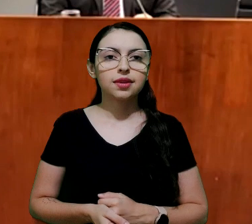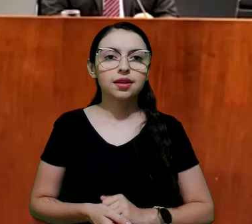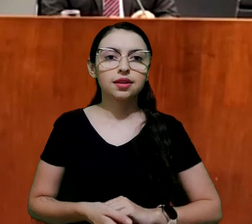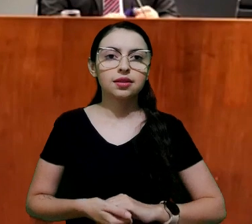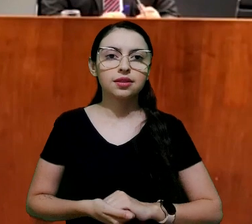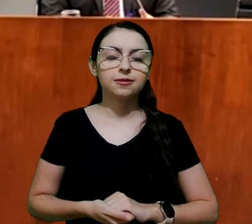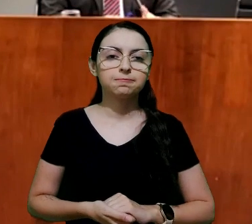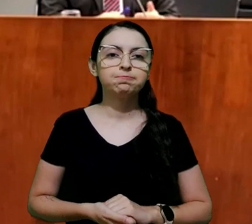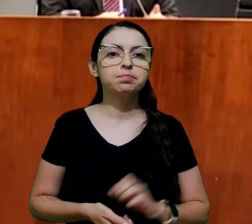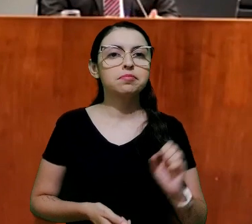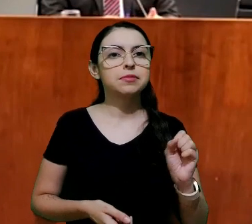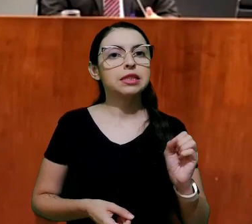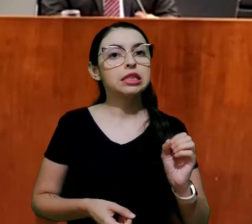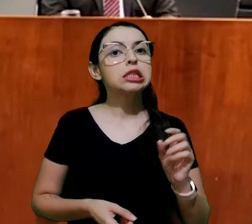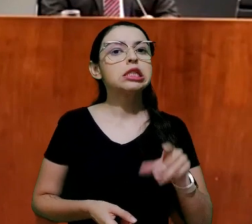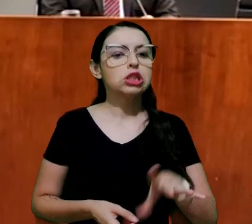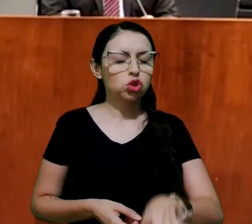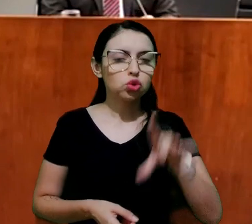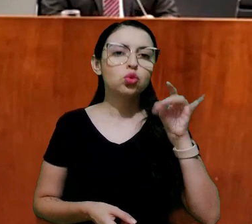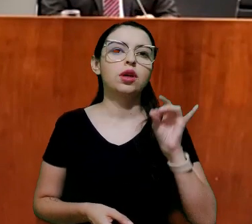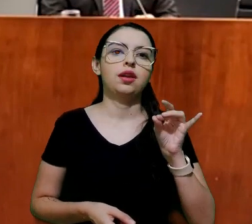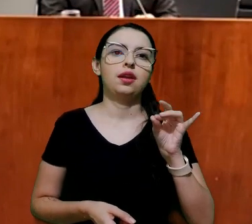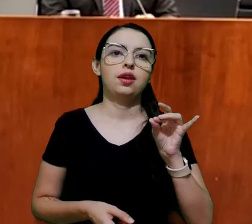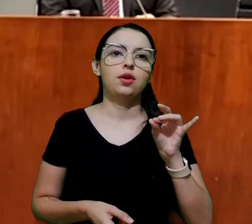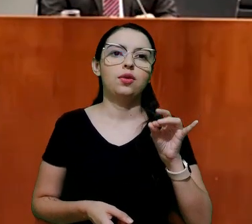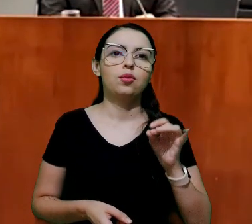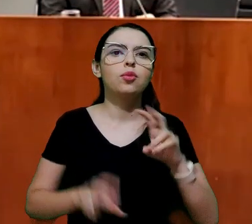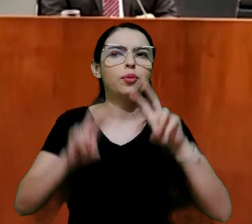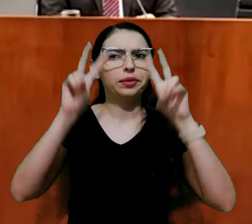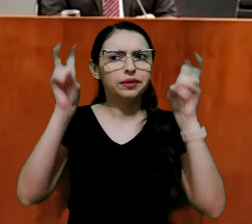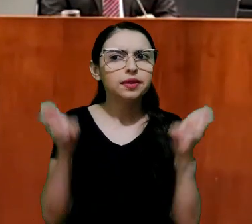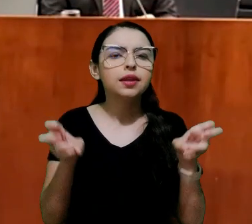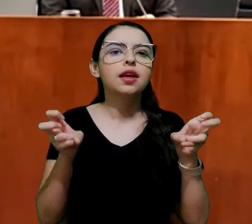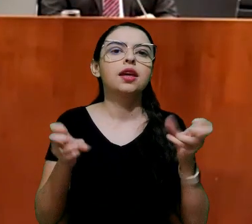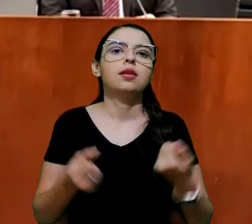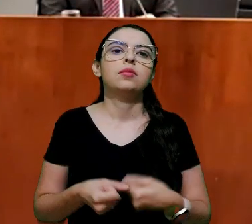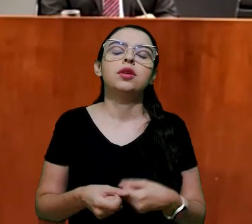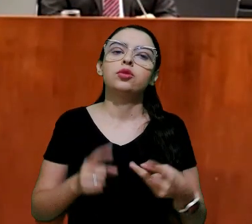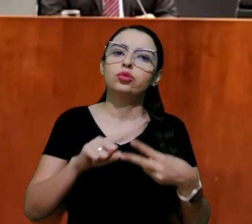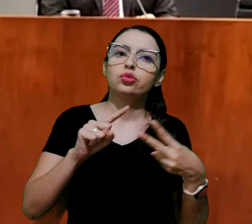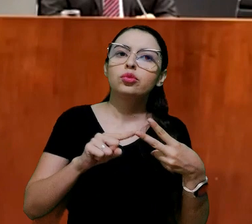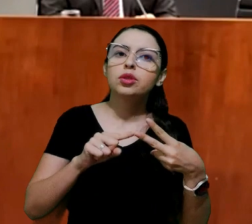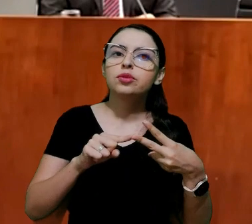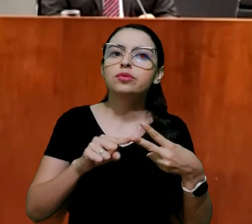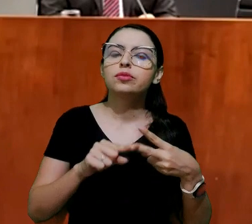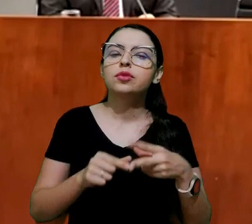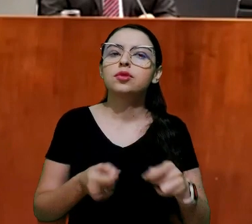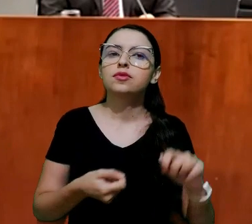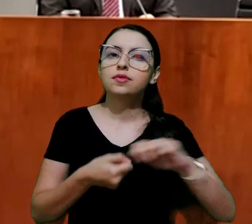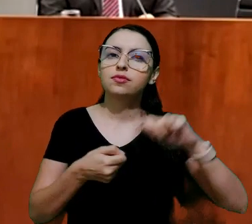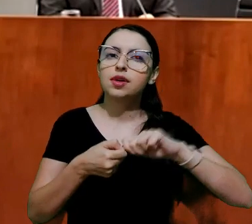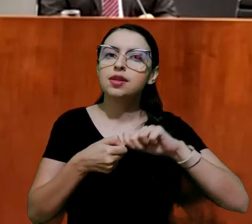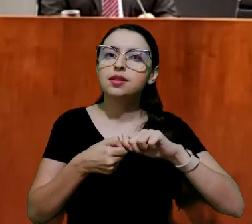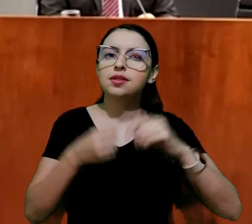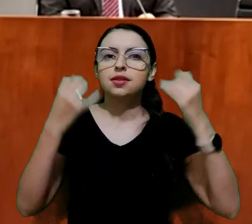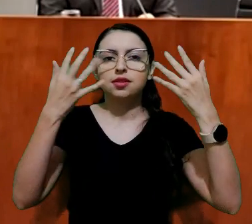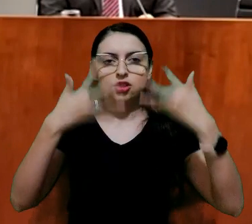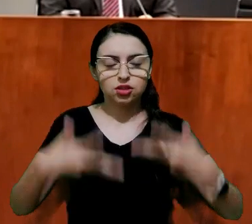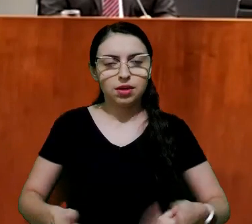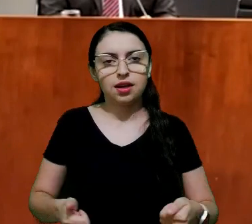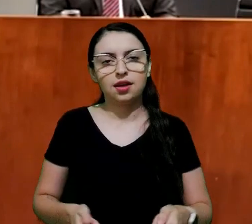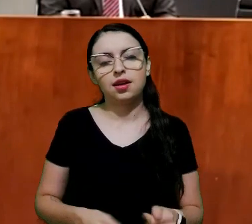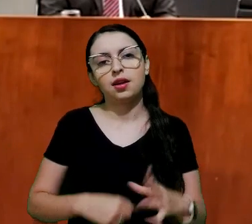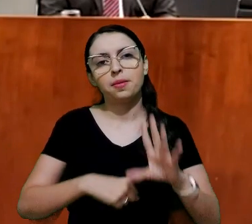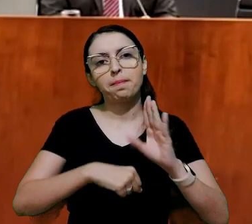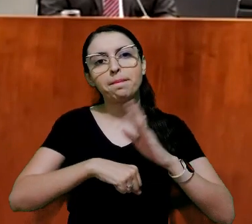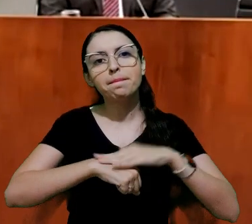decidiu por enfatizar melhor essas 2 formas de sucessão, por serem as mais, digamos assim,